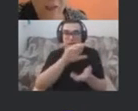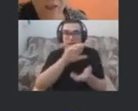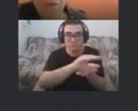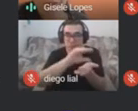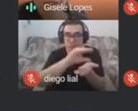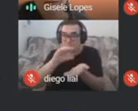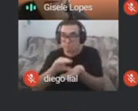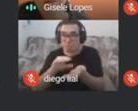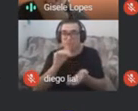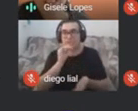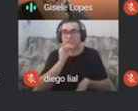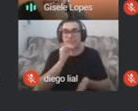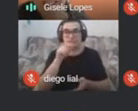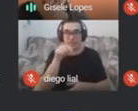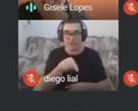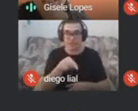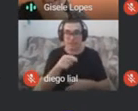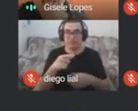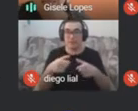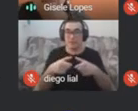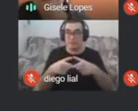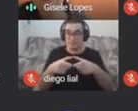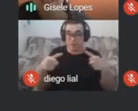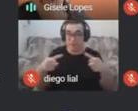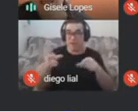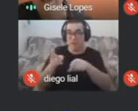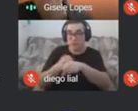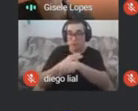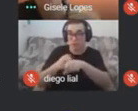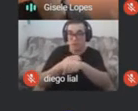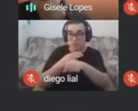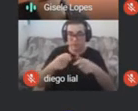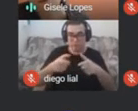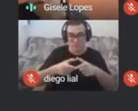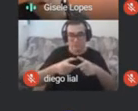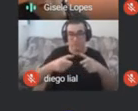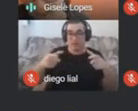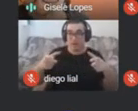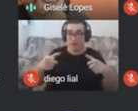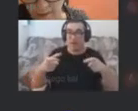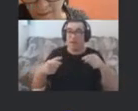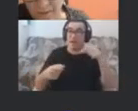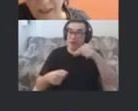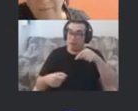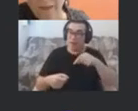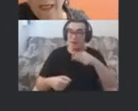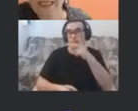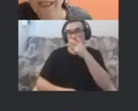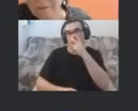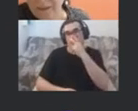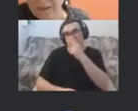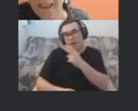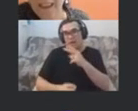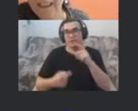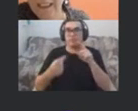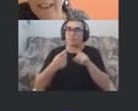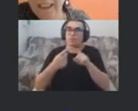barra de chocolate que eu vou pegar para fazer análise, ela tem que representar todos os chocolates, tá?